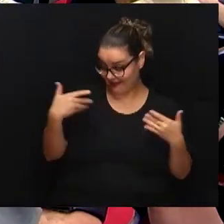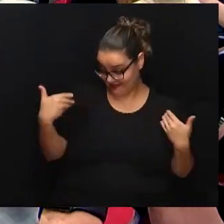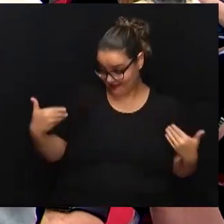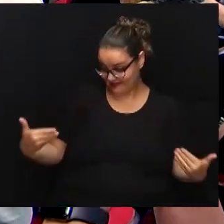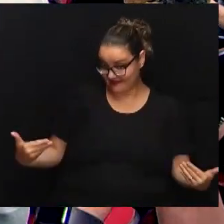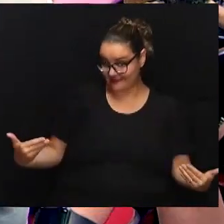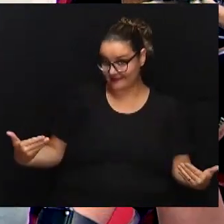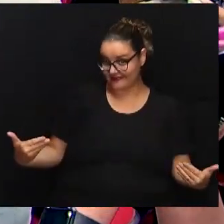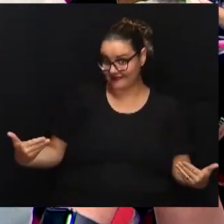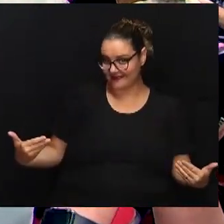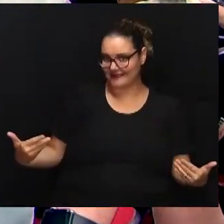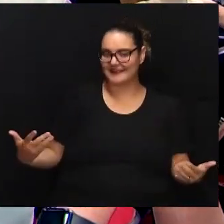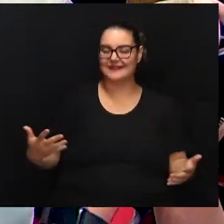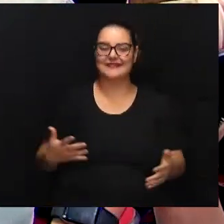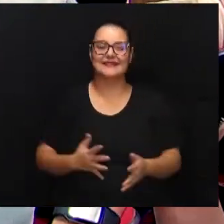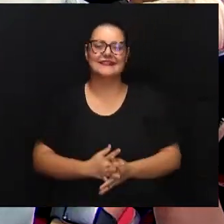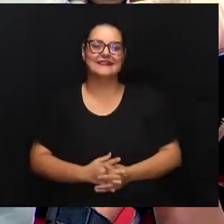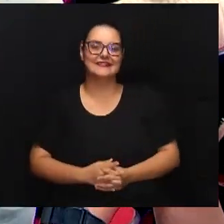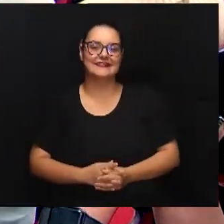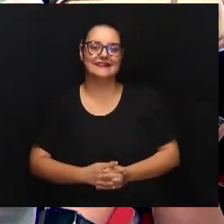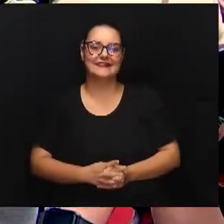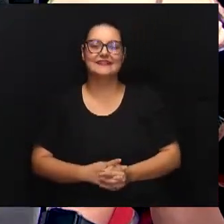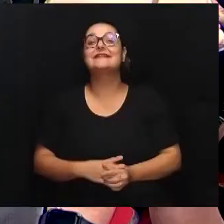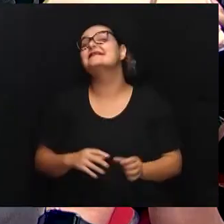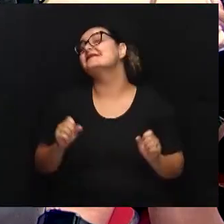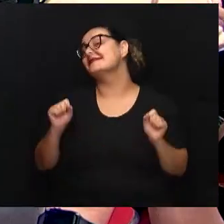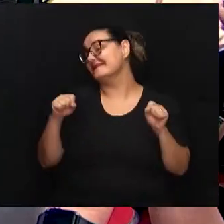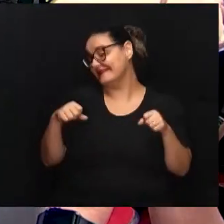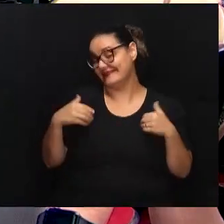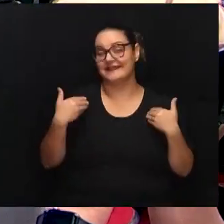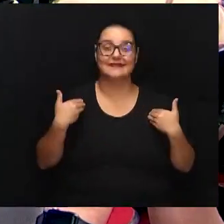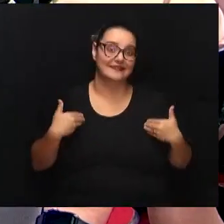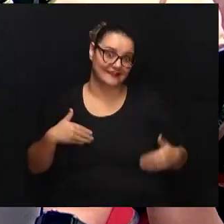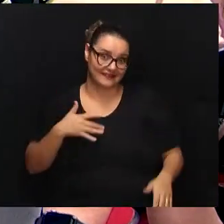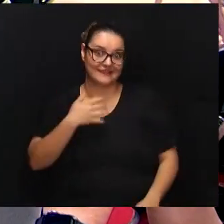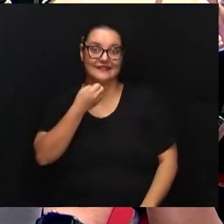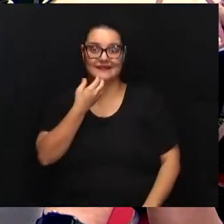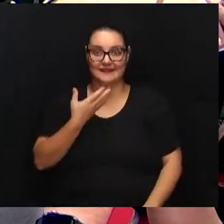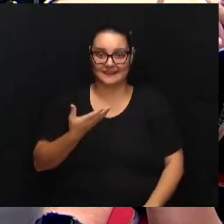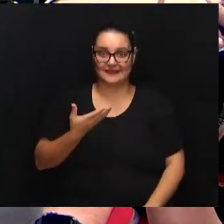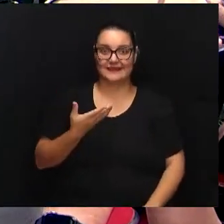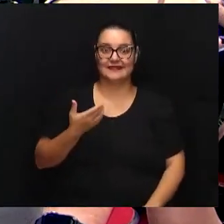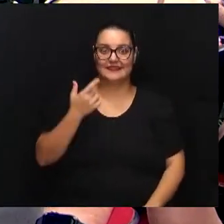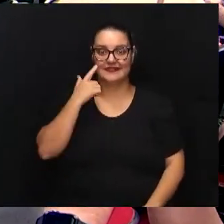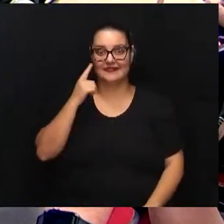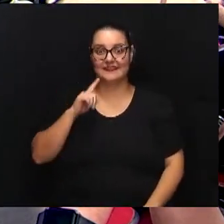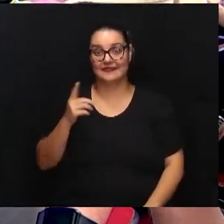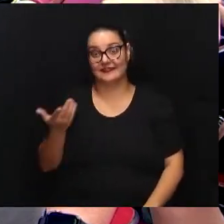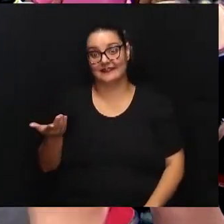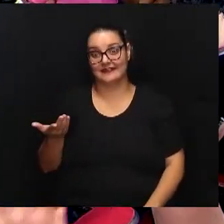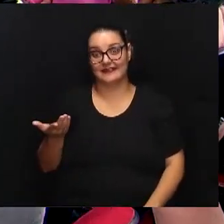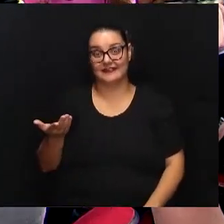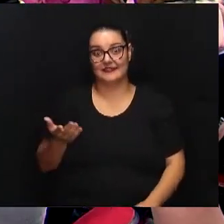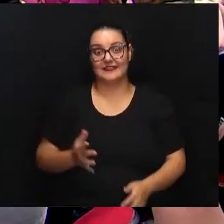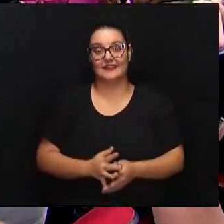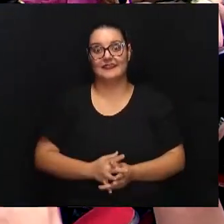Estou bem. Estou bem, mas é claro que não é. Não tem uma cachaça?